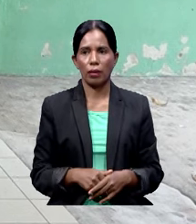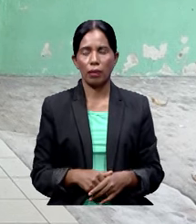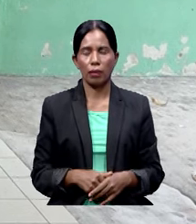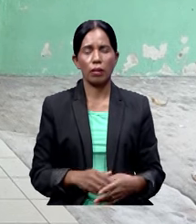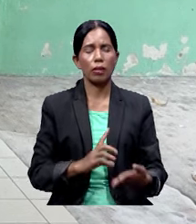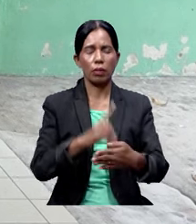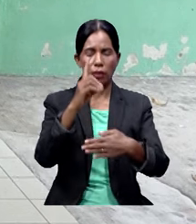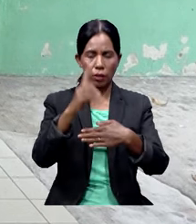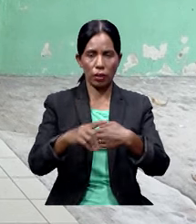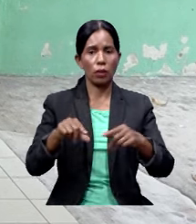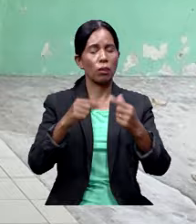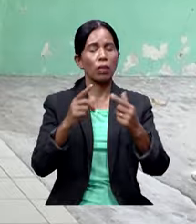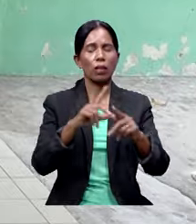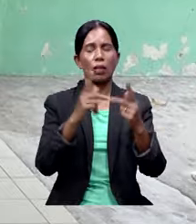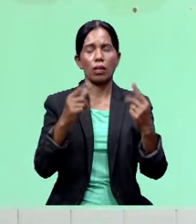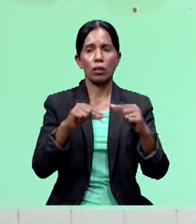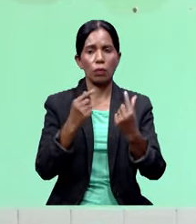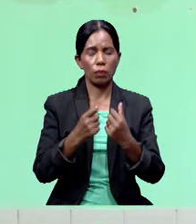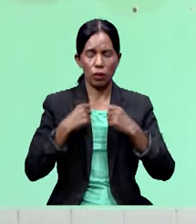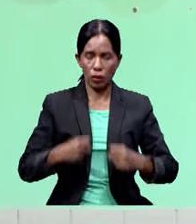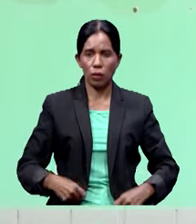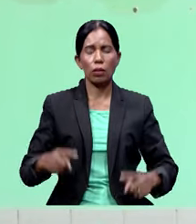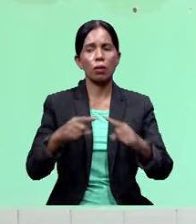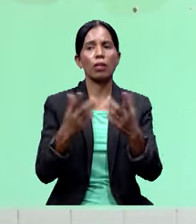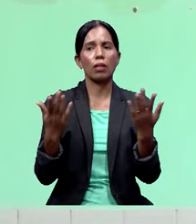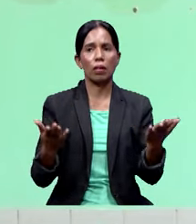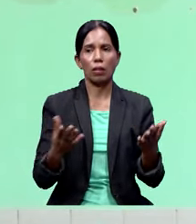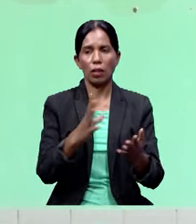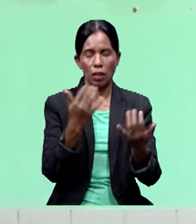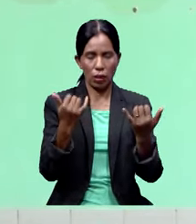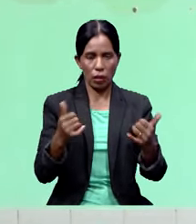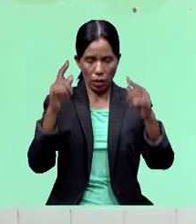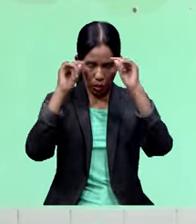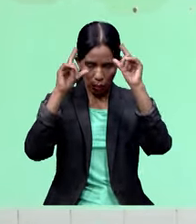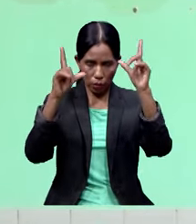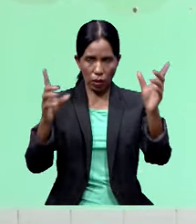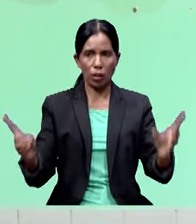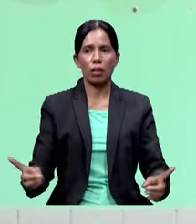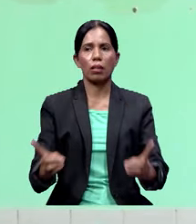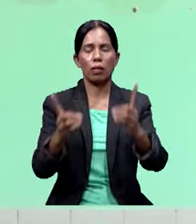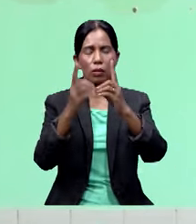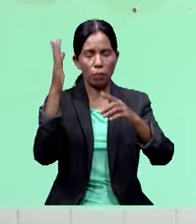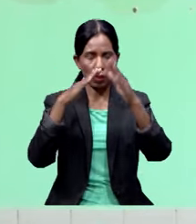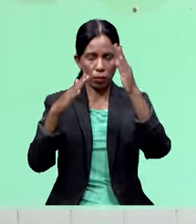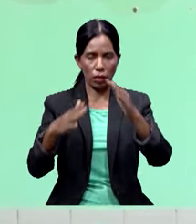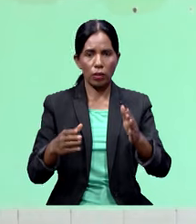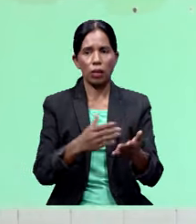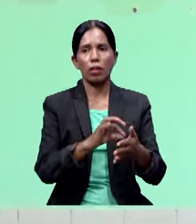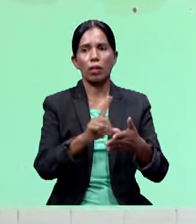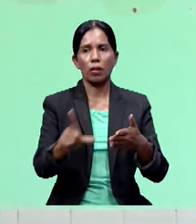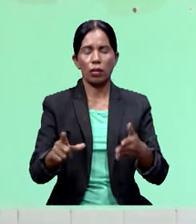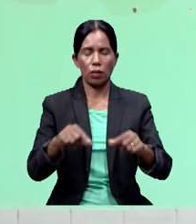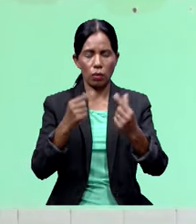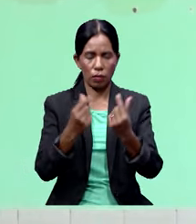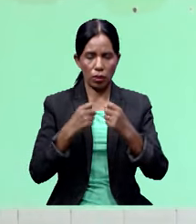Desenvolvimento e o setor saúde to ona e nebe. Basa realidade da daune Timor-Leste hasuru hela problema o forma oi-oi e a